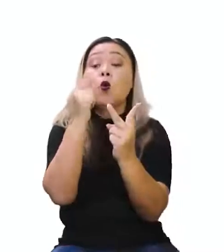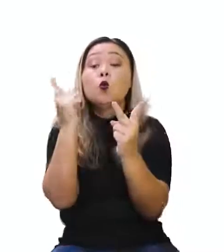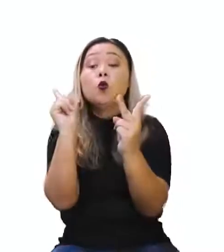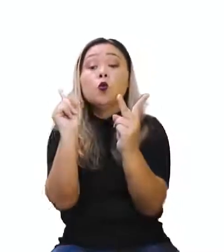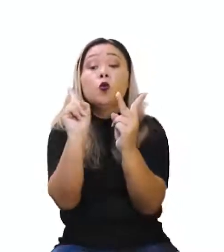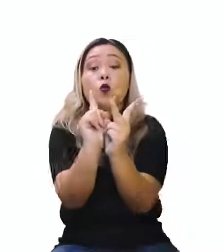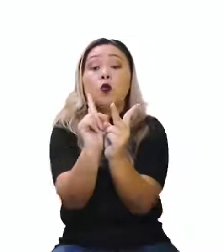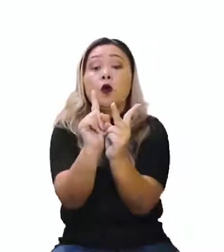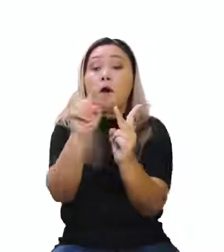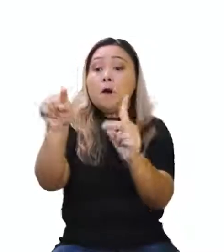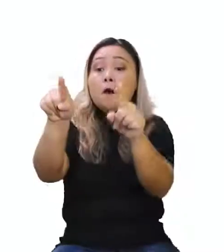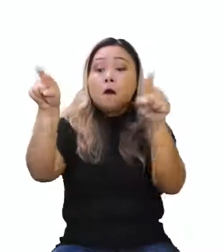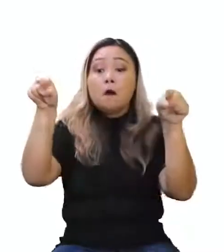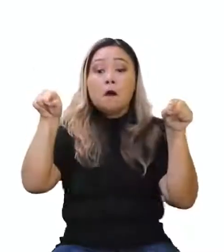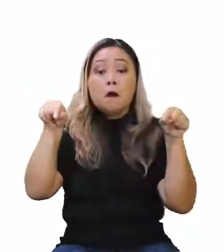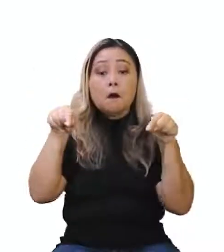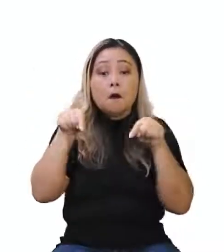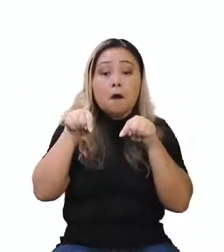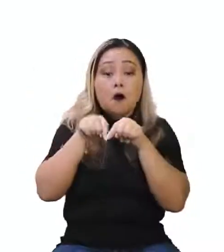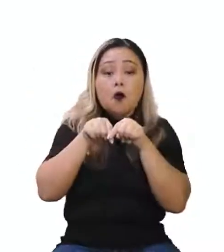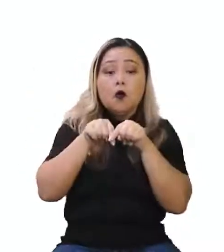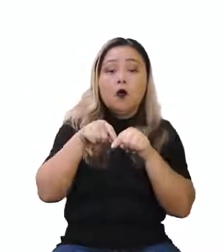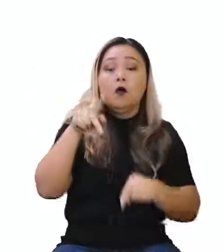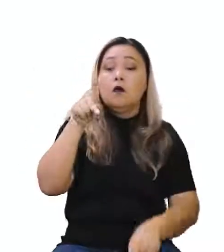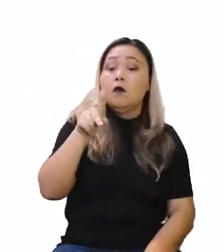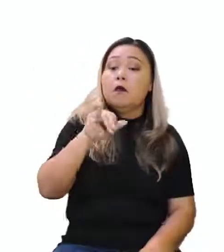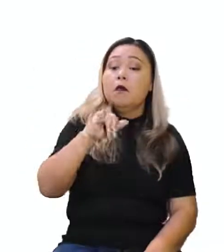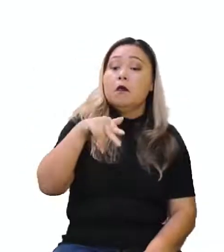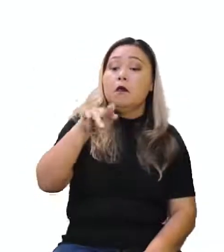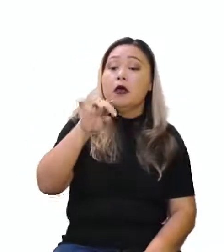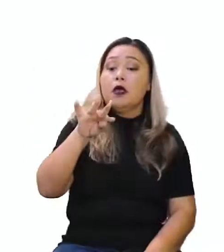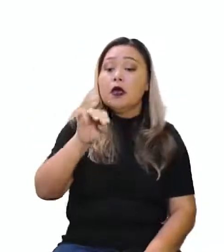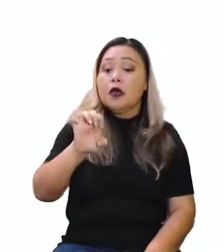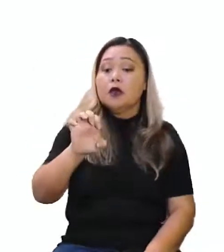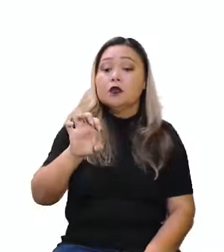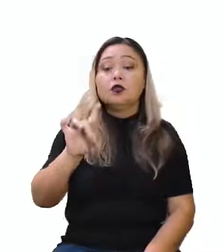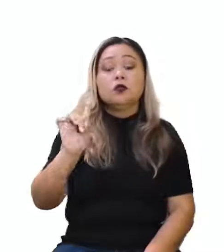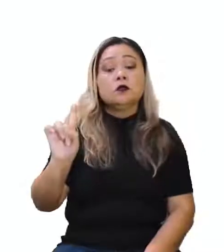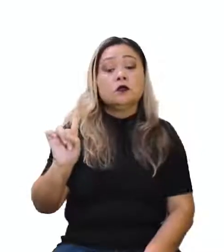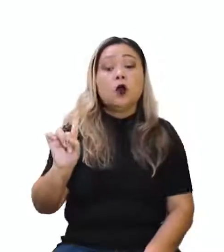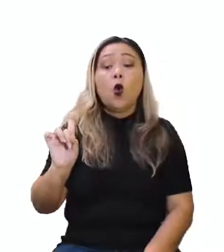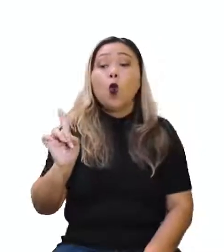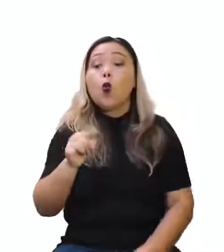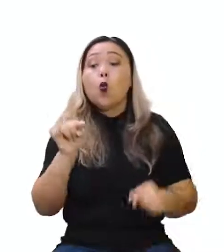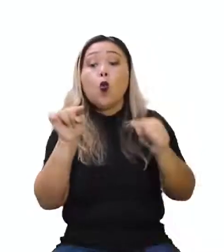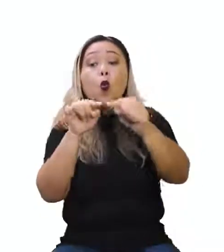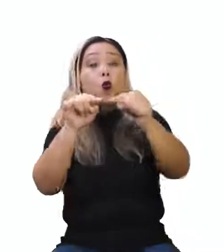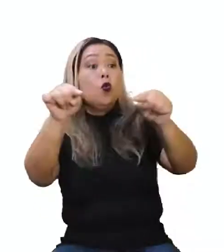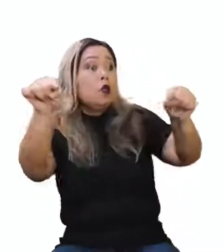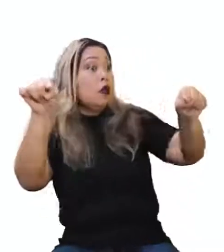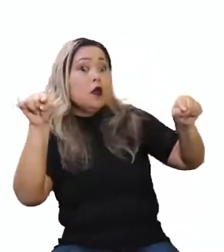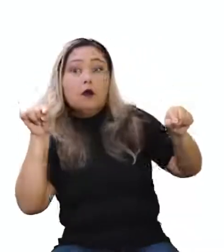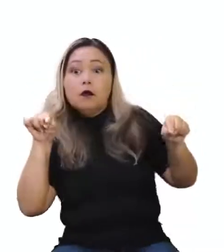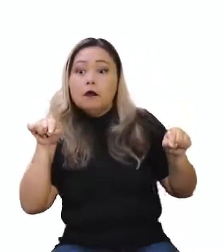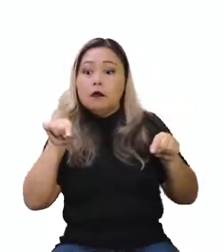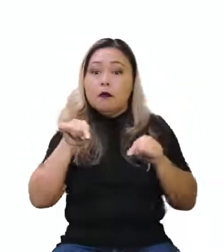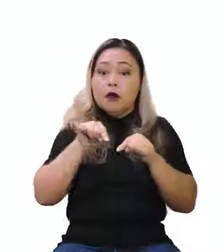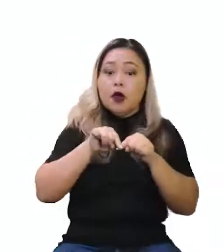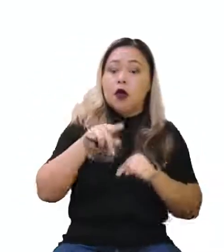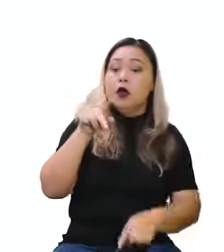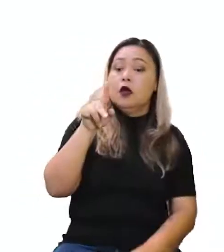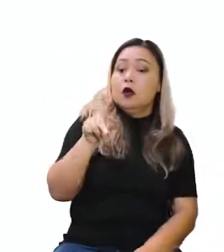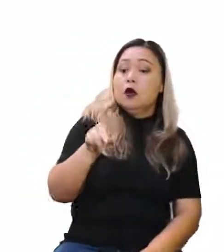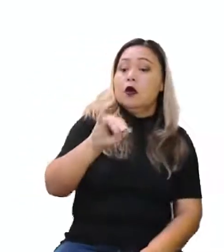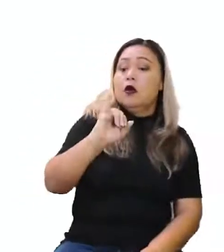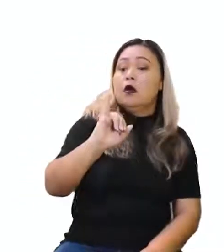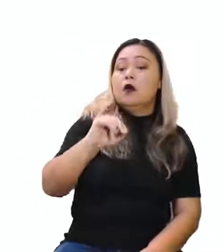por piquete. Aí nós vamos verificar o tamanho do piquete, isso vai depender do